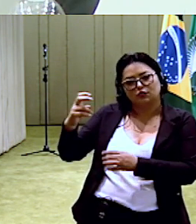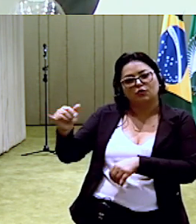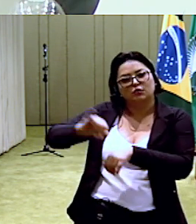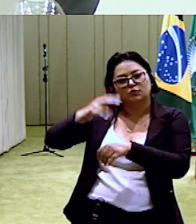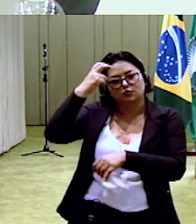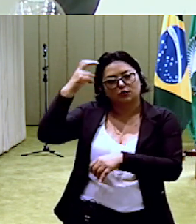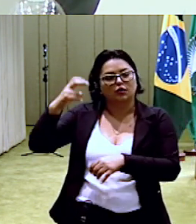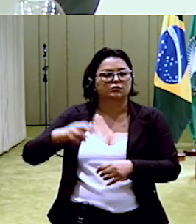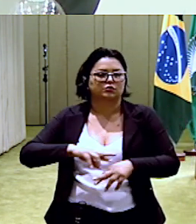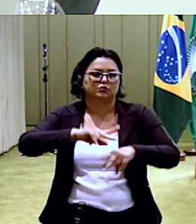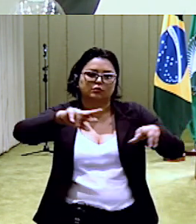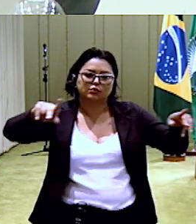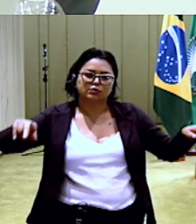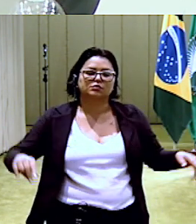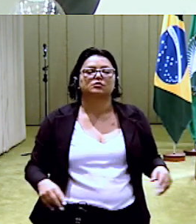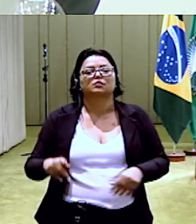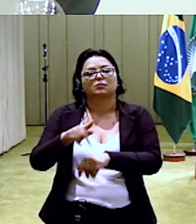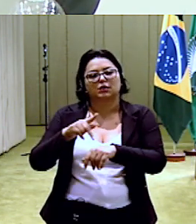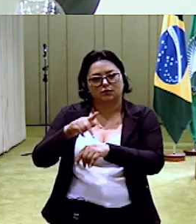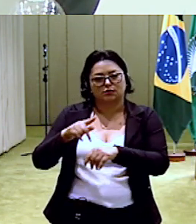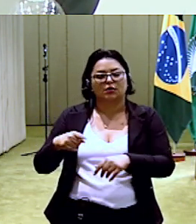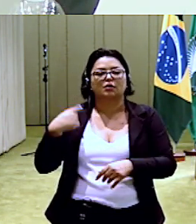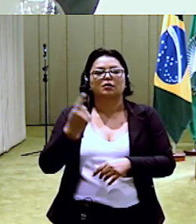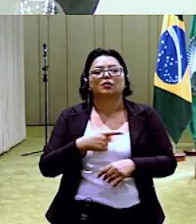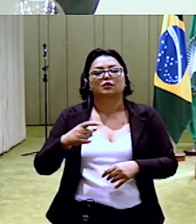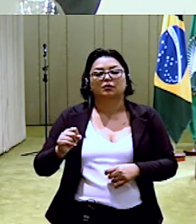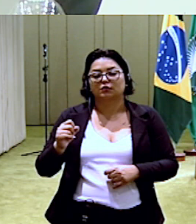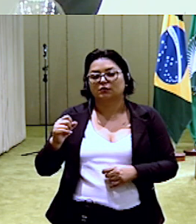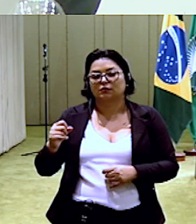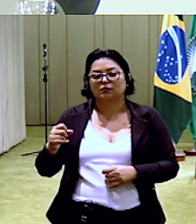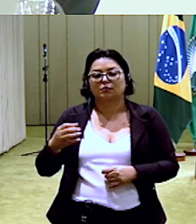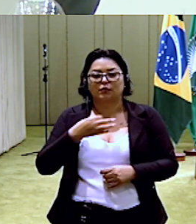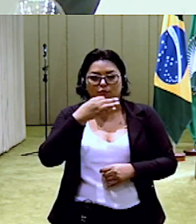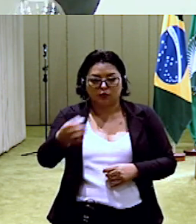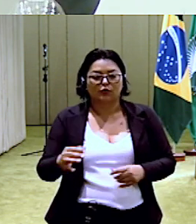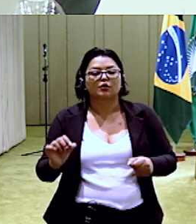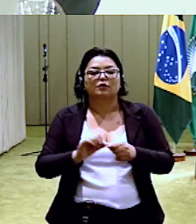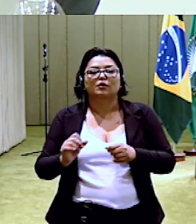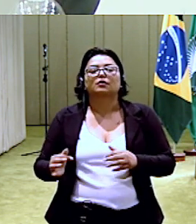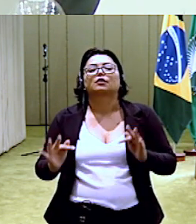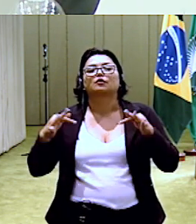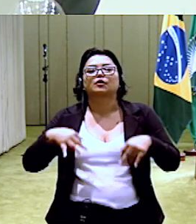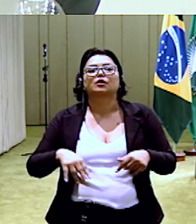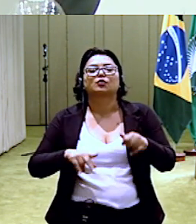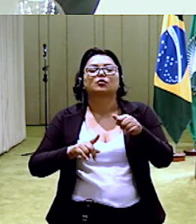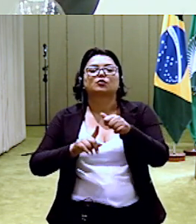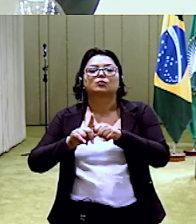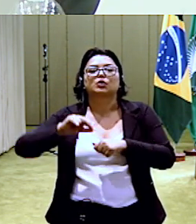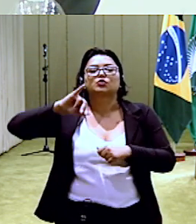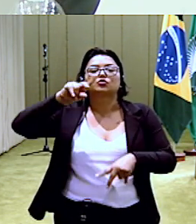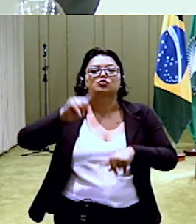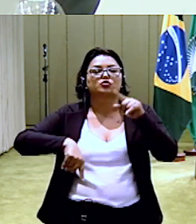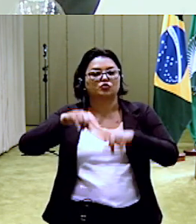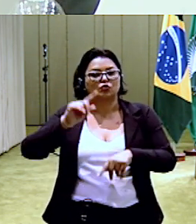culturais em diversos países. A nossa ideia é de fazer agora, no final de junho, entre 21 e 23 de junho,